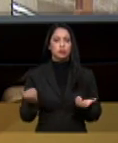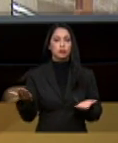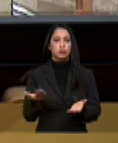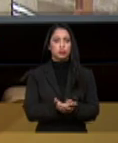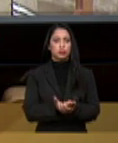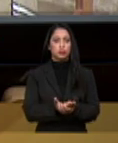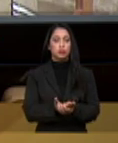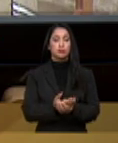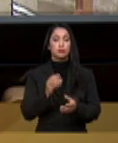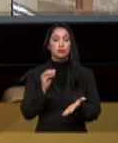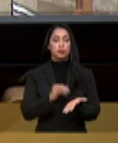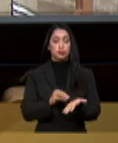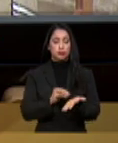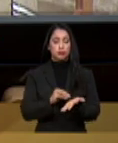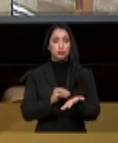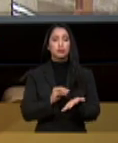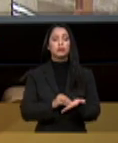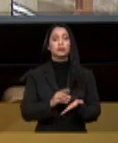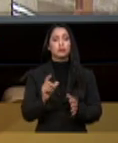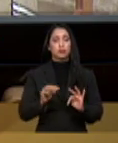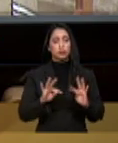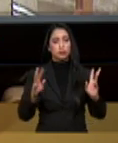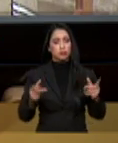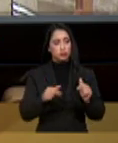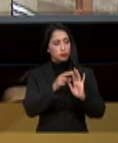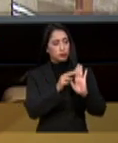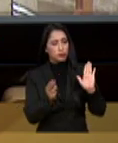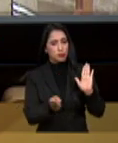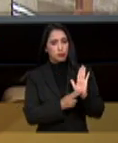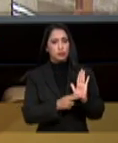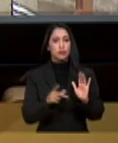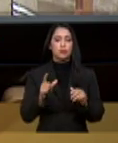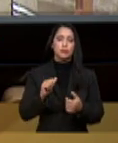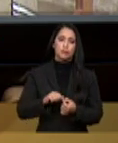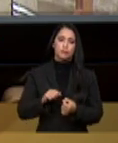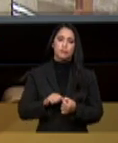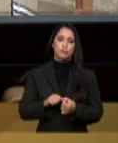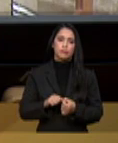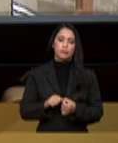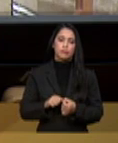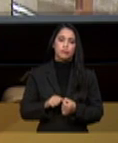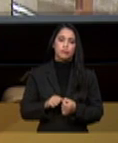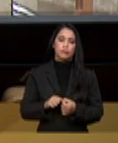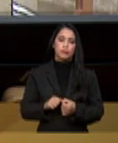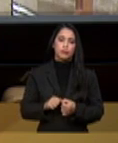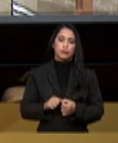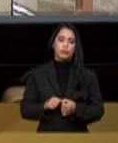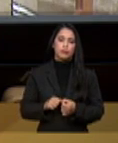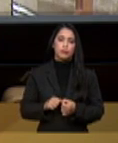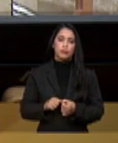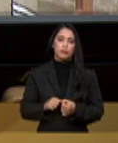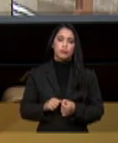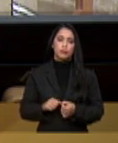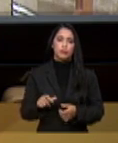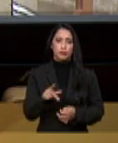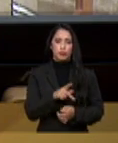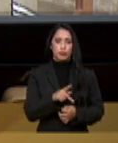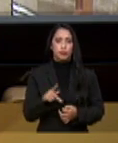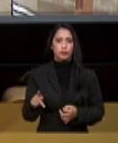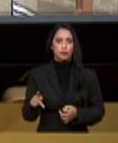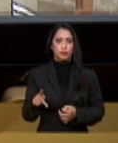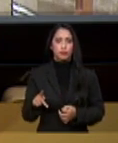de impugnação da totalidade do complexo normativo suscitada esta questão pela Presidência da